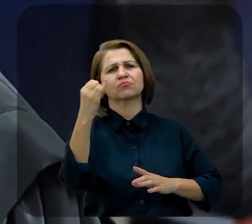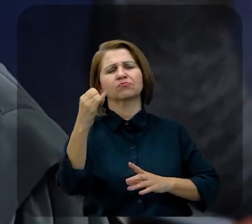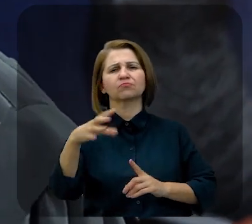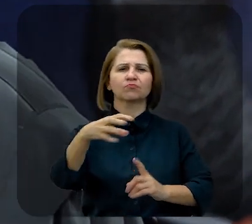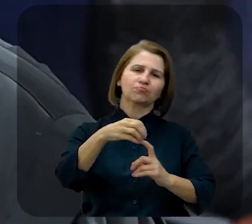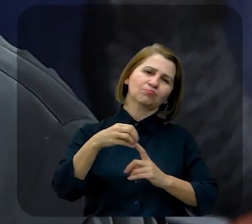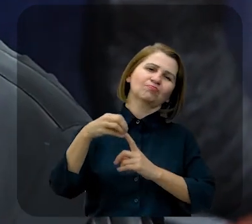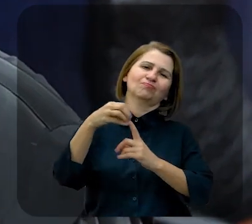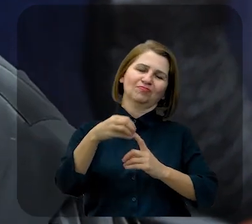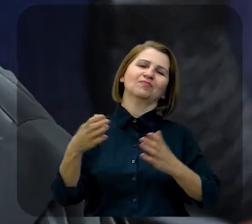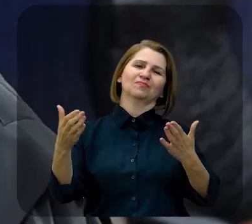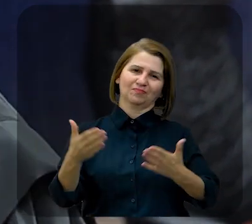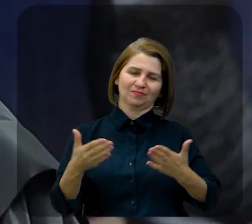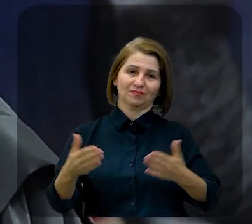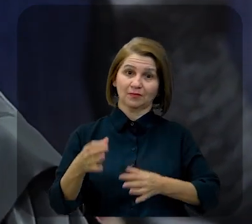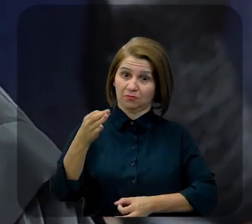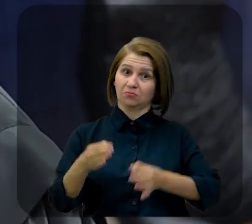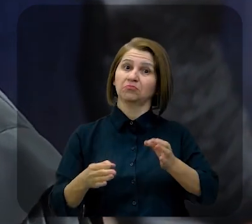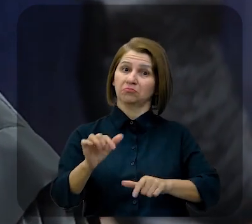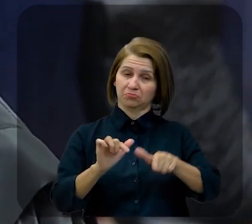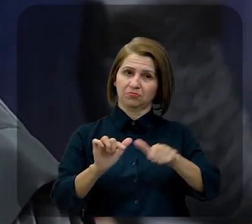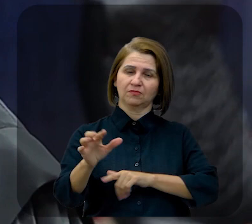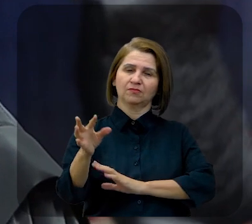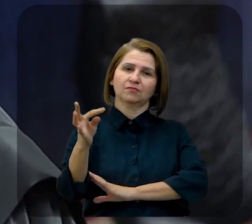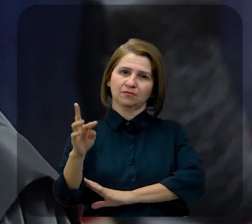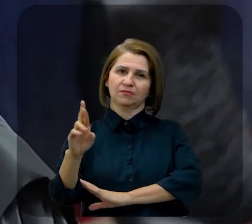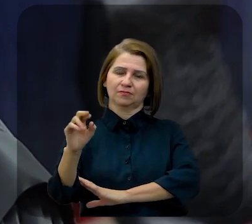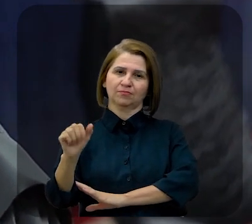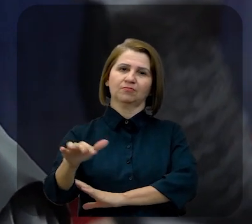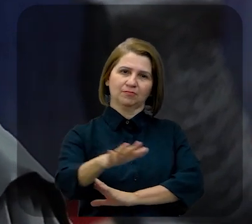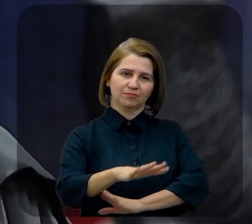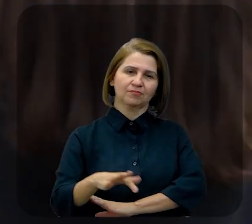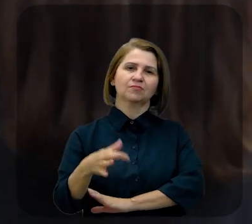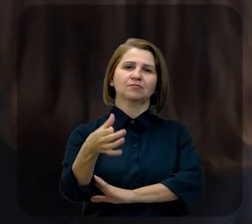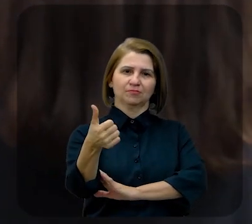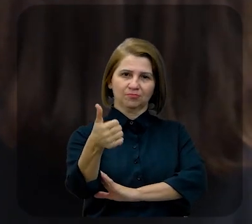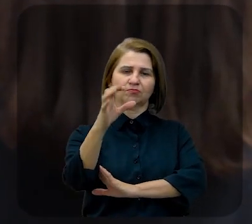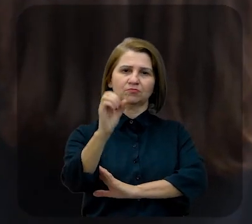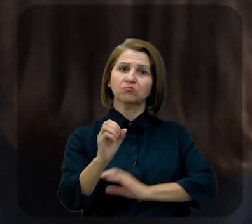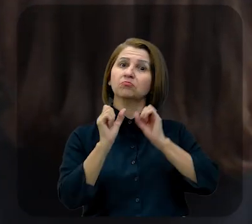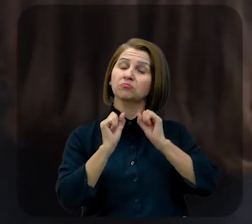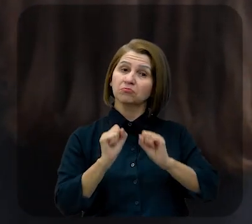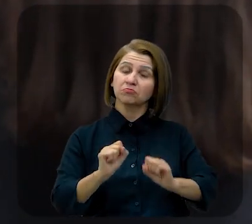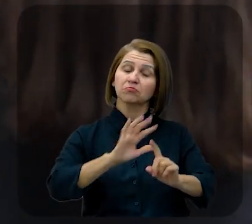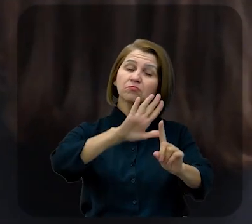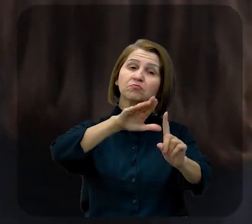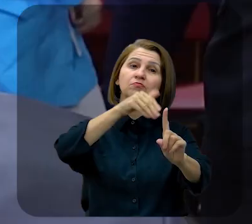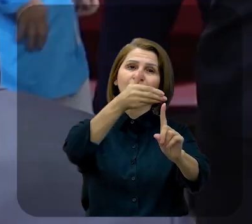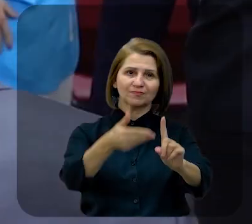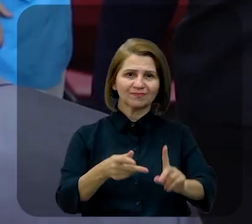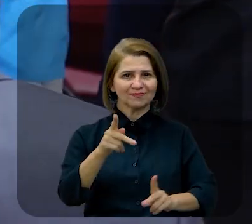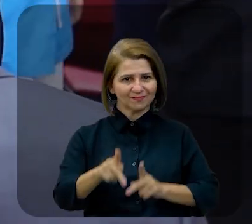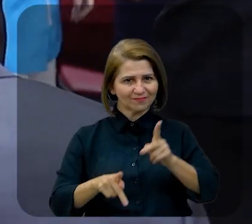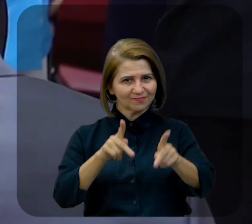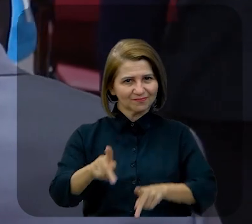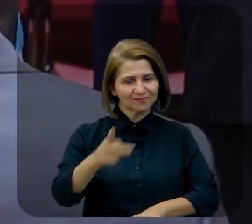que a Justiça do Trabalho, o TRT Regional do Trabalho da 10ª Região tem, de poder prestar homenagem àquelas pessoas que,